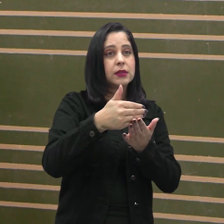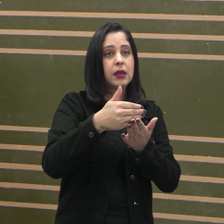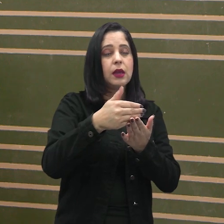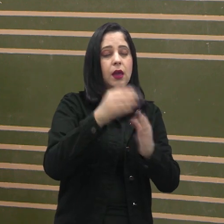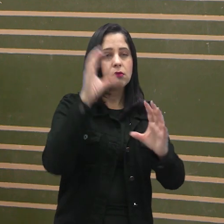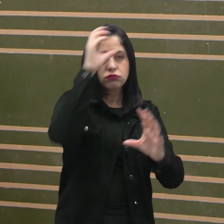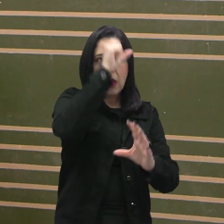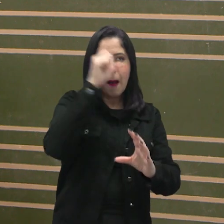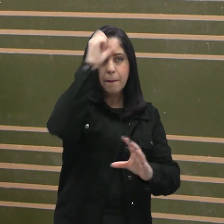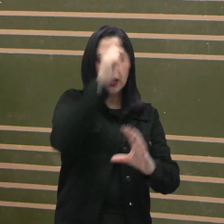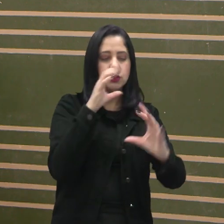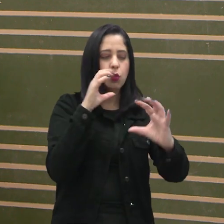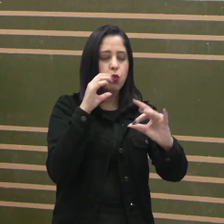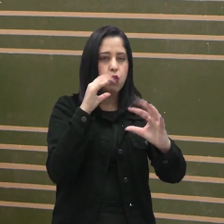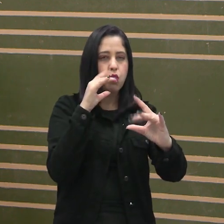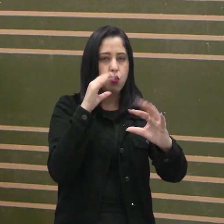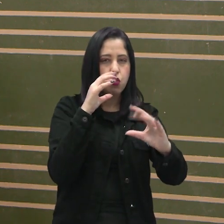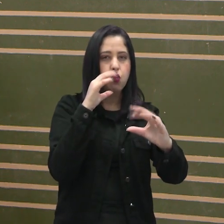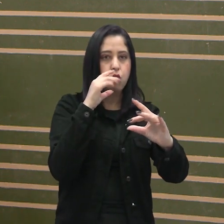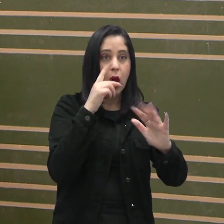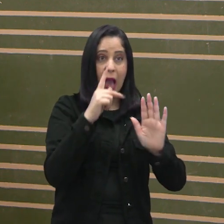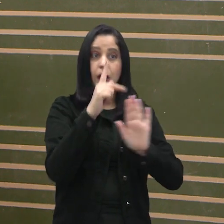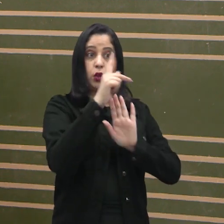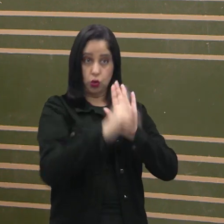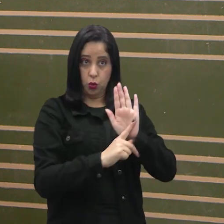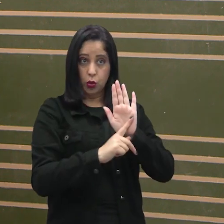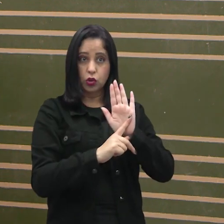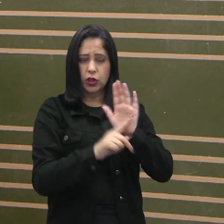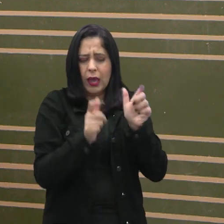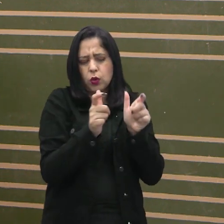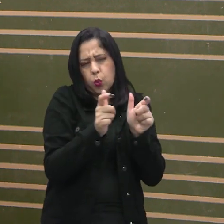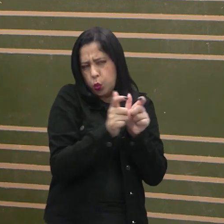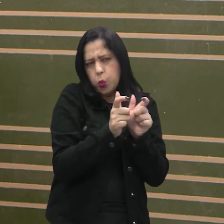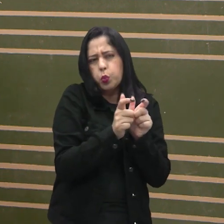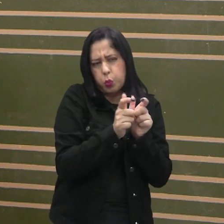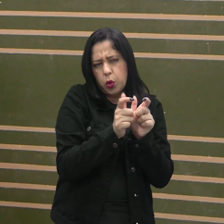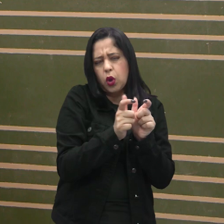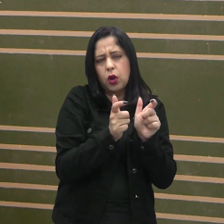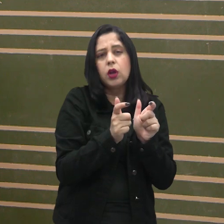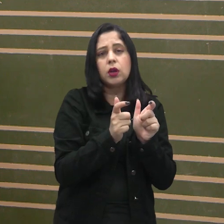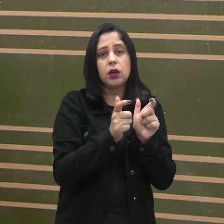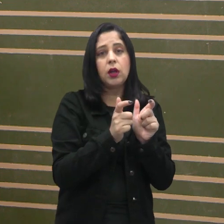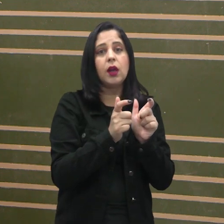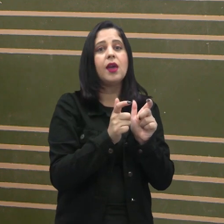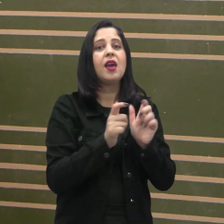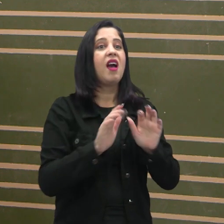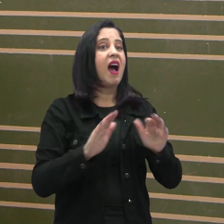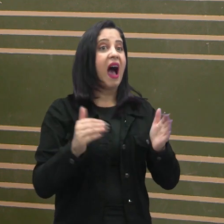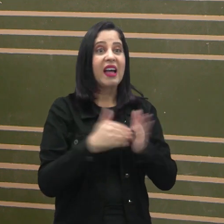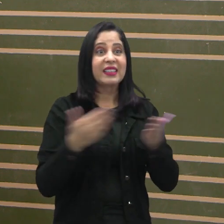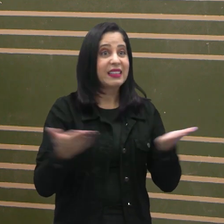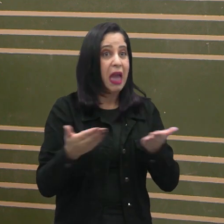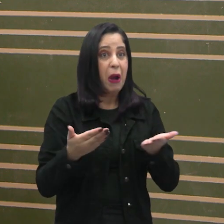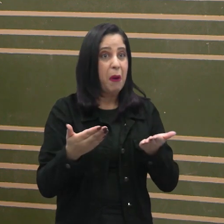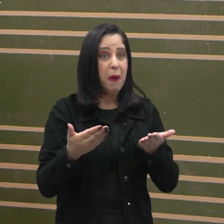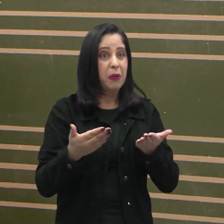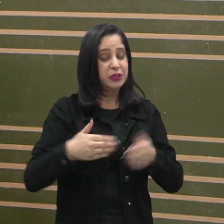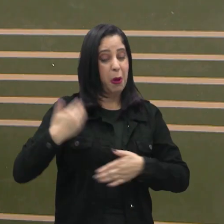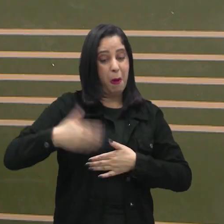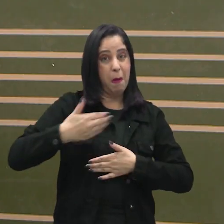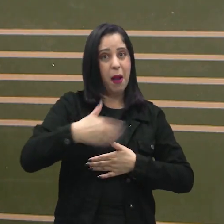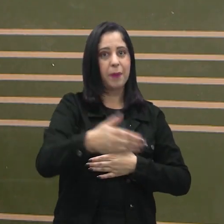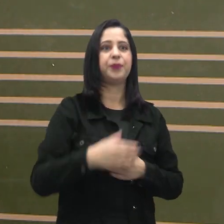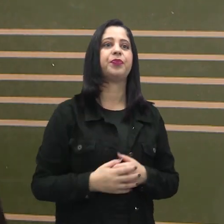trompete, aprender trompete num projeto como esse aqui, muito menorzinho, mas um projeto como esse. E desde então não consegui parar